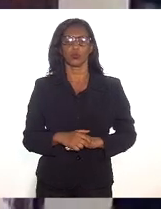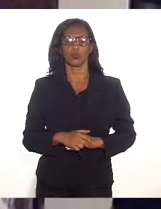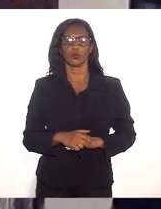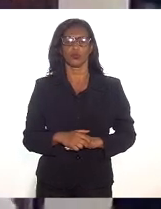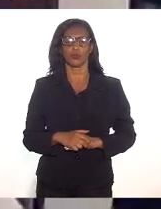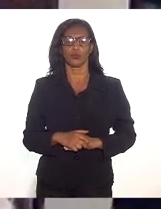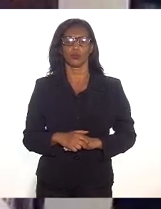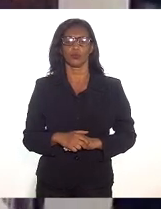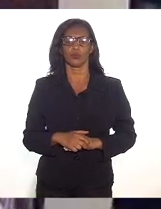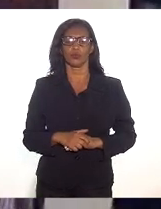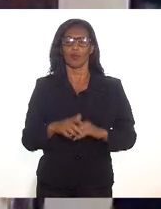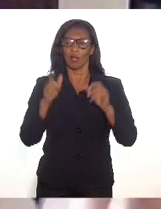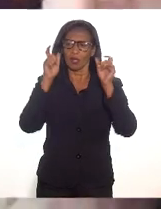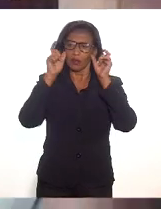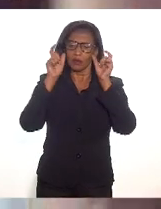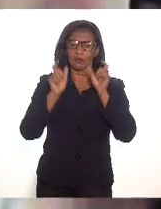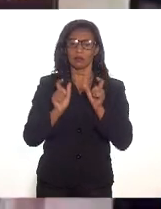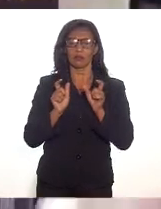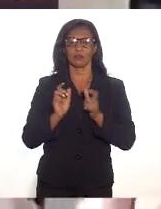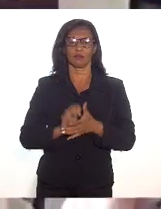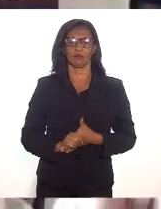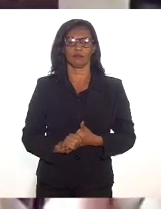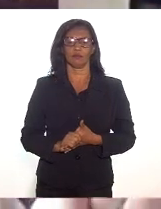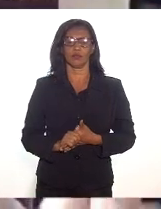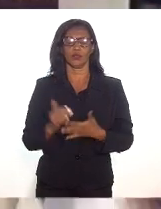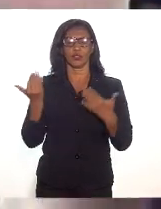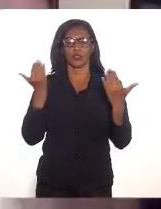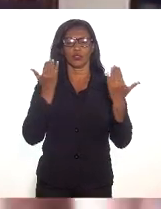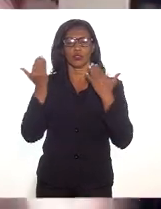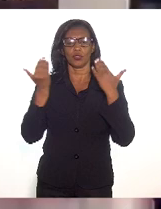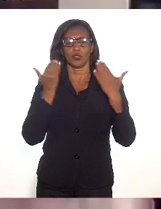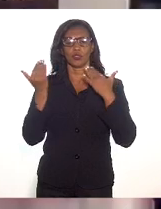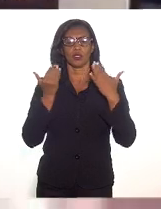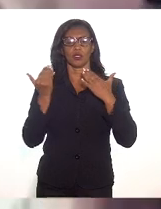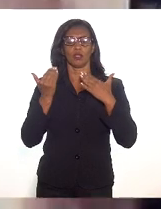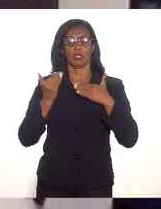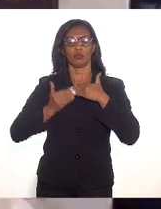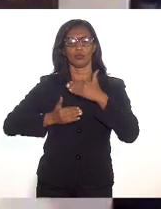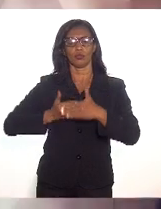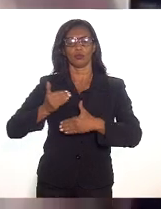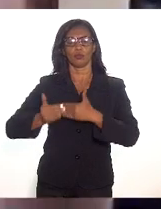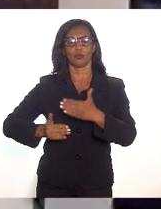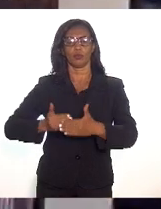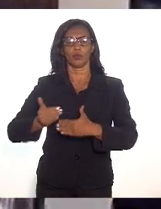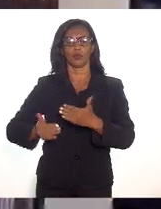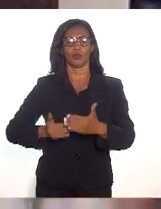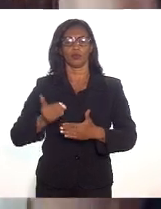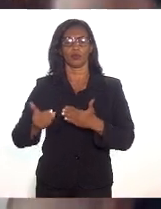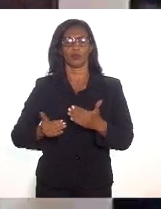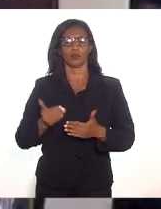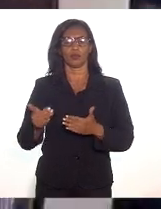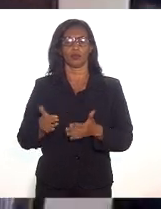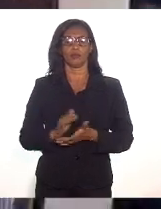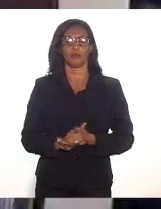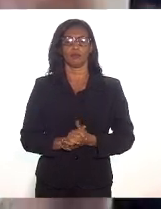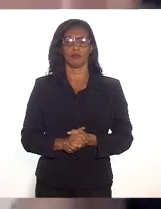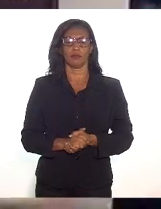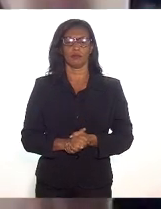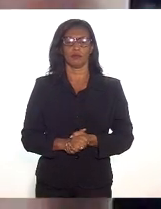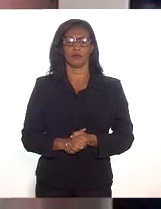a atenção em relação aos procedimentos desses que querem e